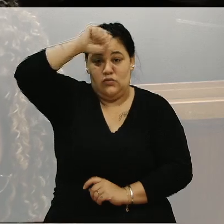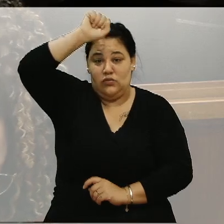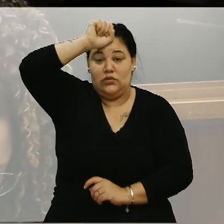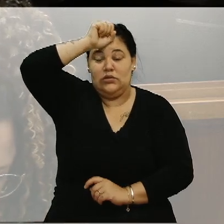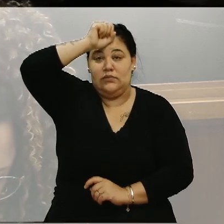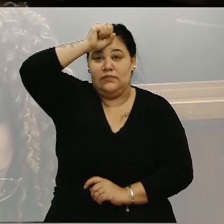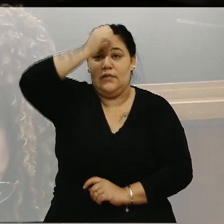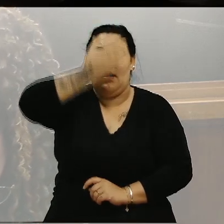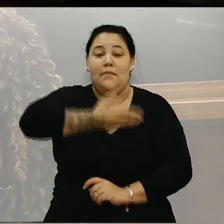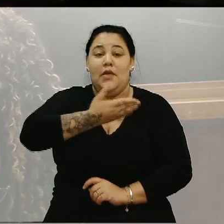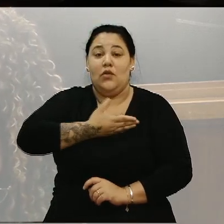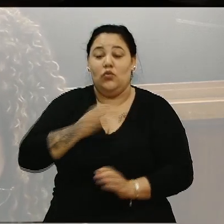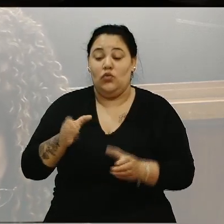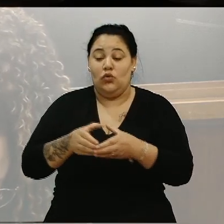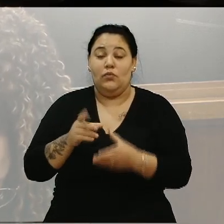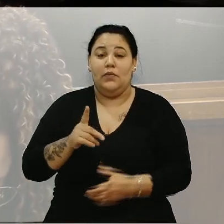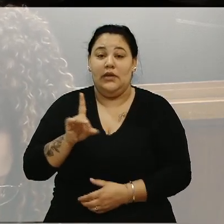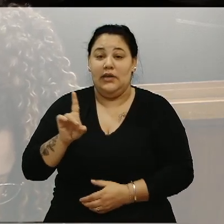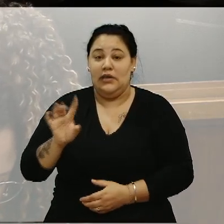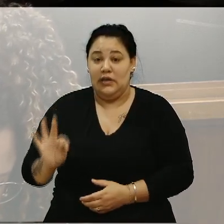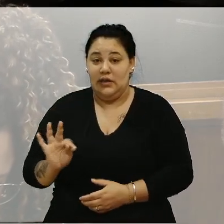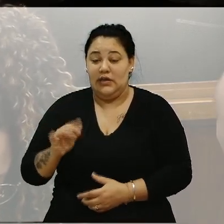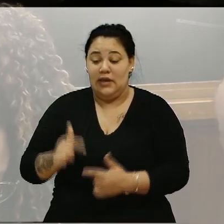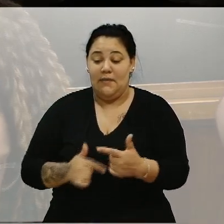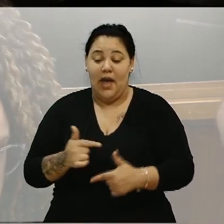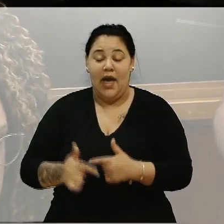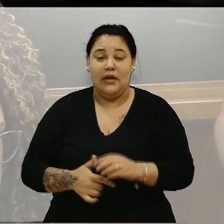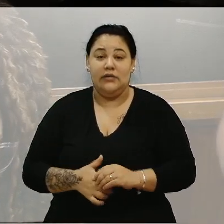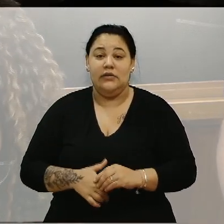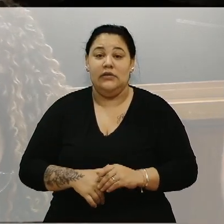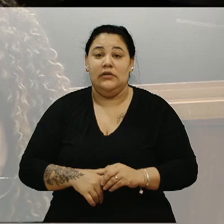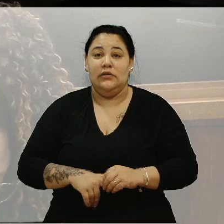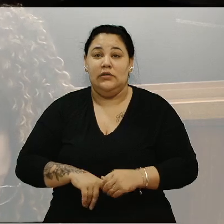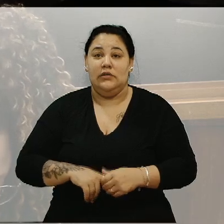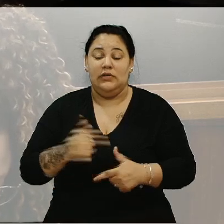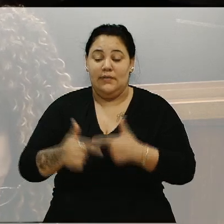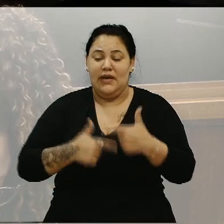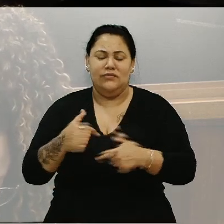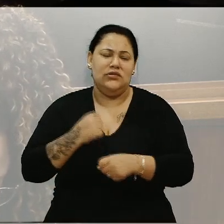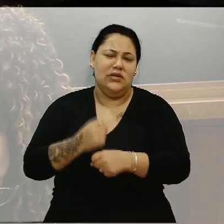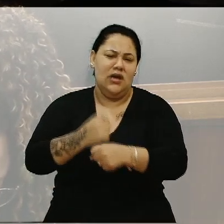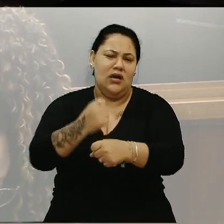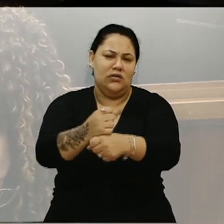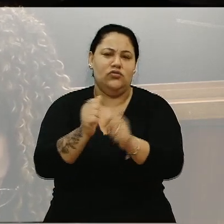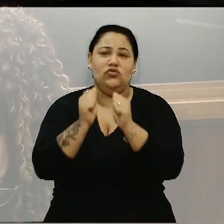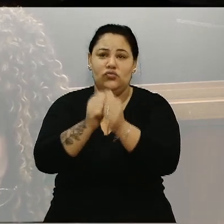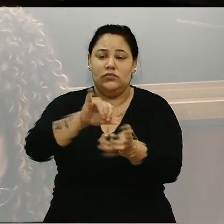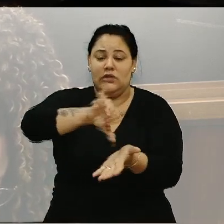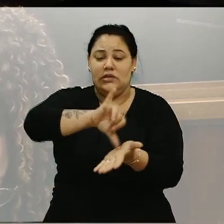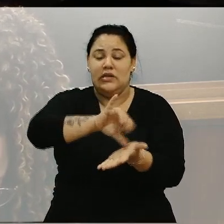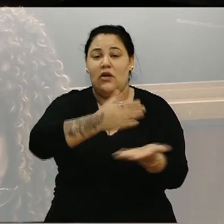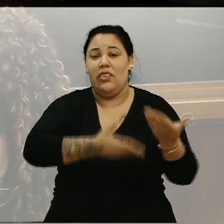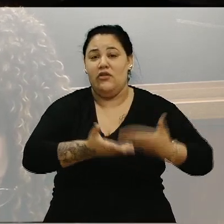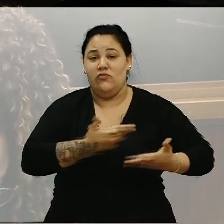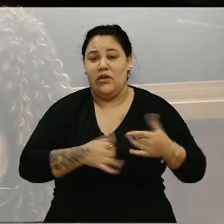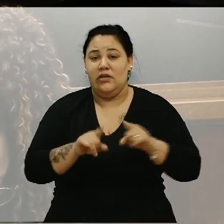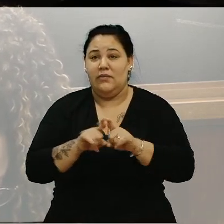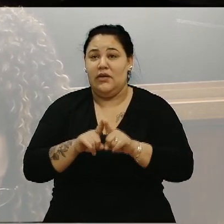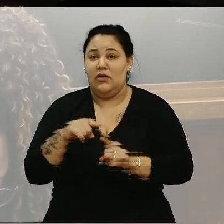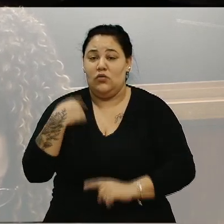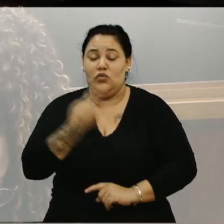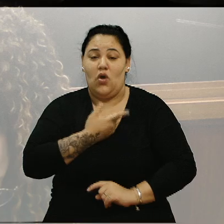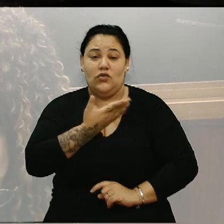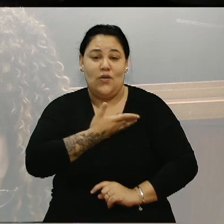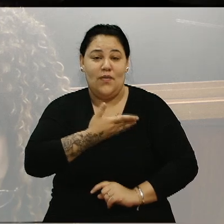companheiro do PDT, trabalhista, uma pessoa muito especial, trabalhamos muitos anos juntos lá na Central de Atendimentos. O nosso